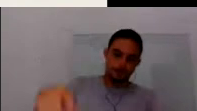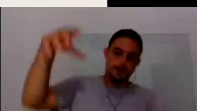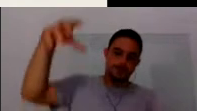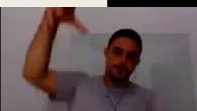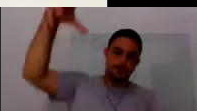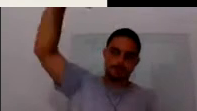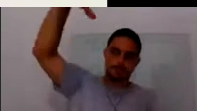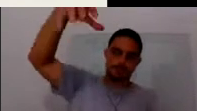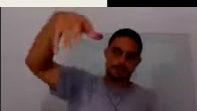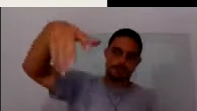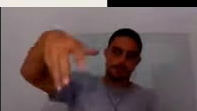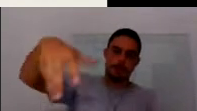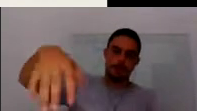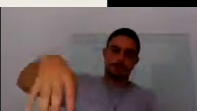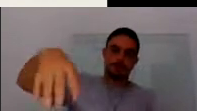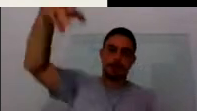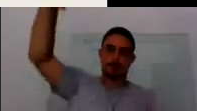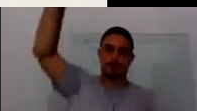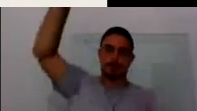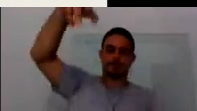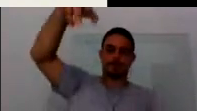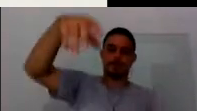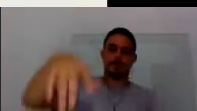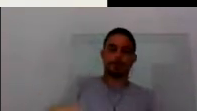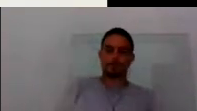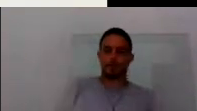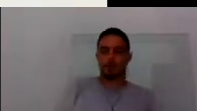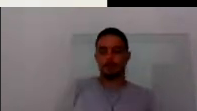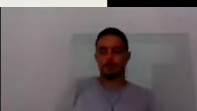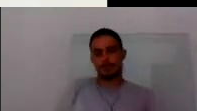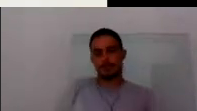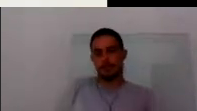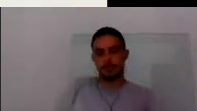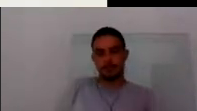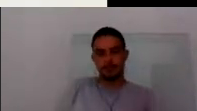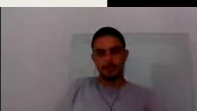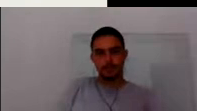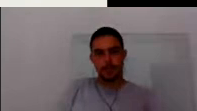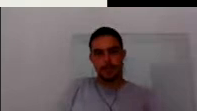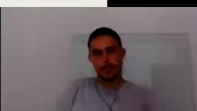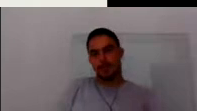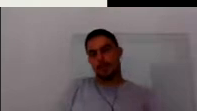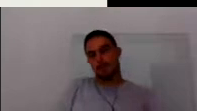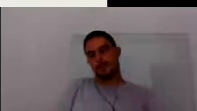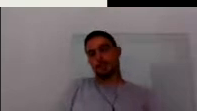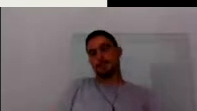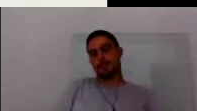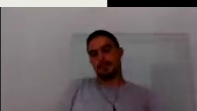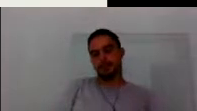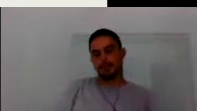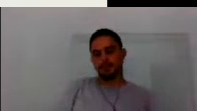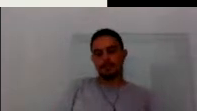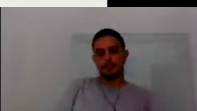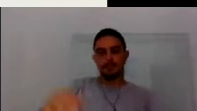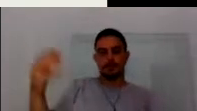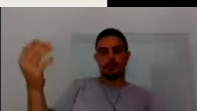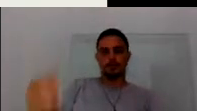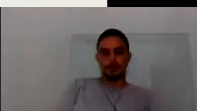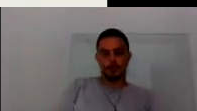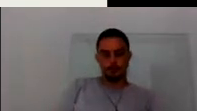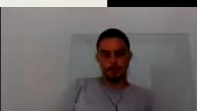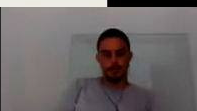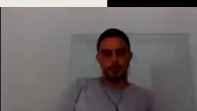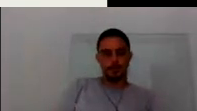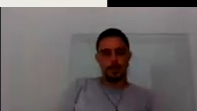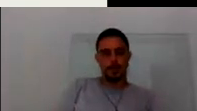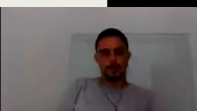mais profundo, mais difícil essa água vai ficando pelos caminhos, né? Mais difícil de chegar, é óbvio que também mais difícil de ter um